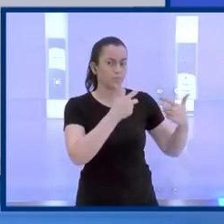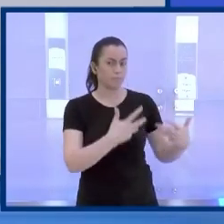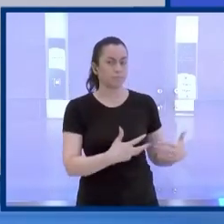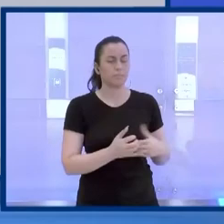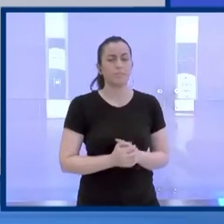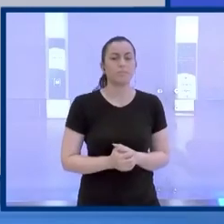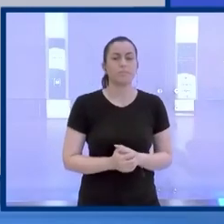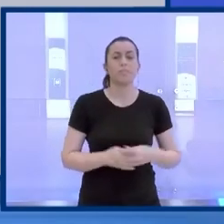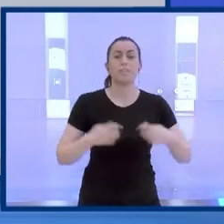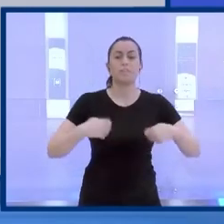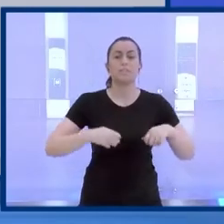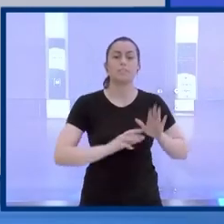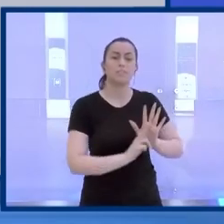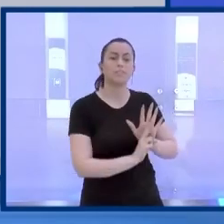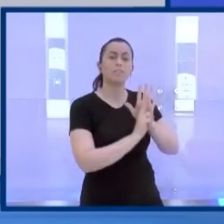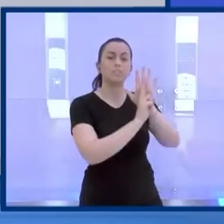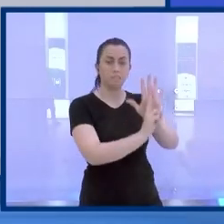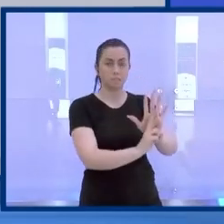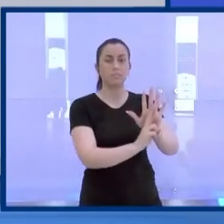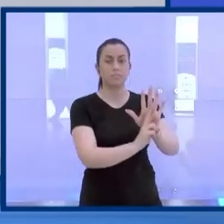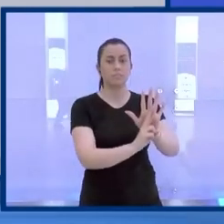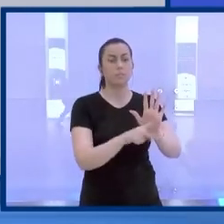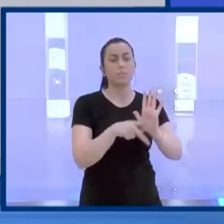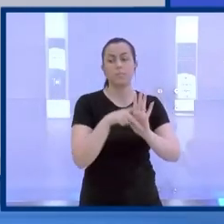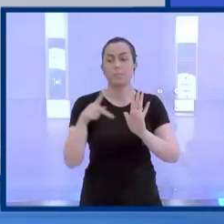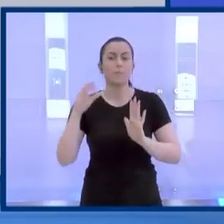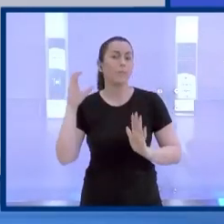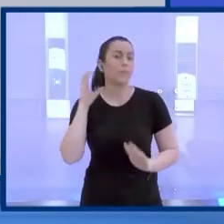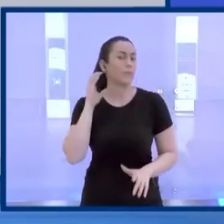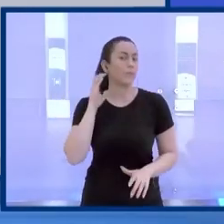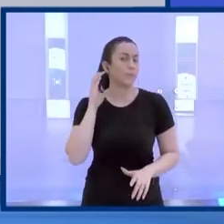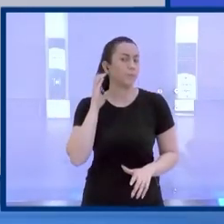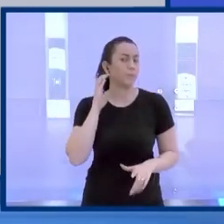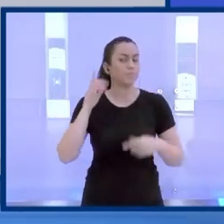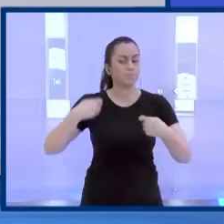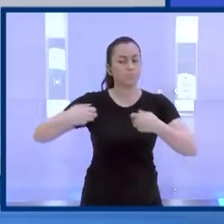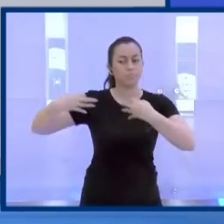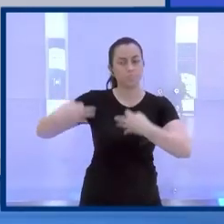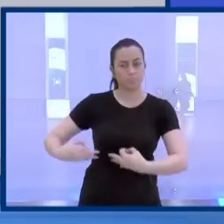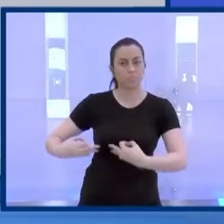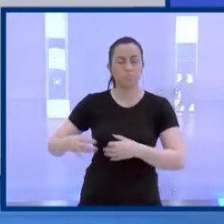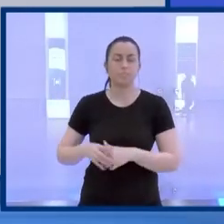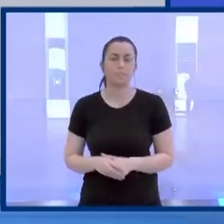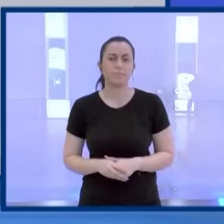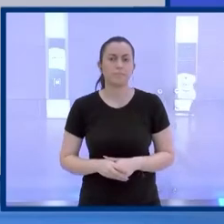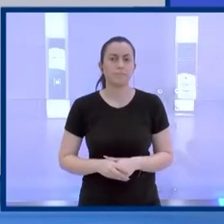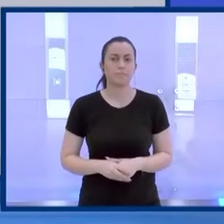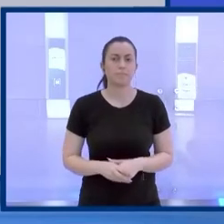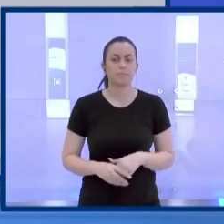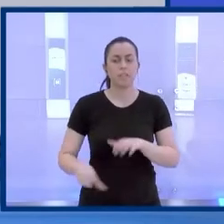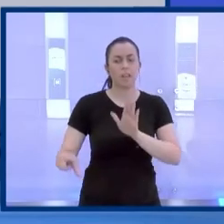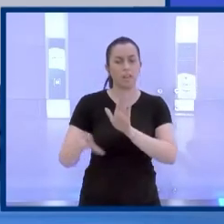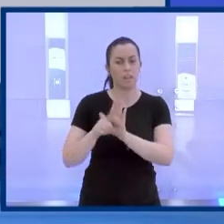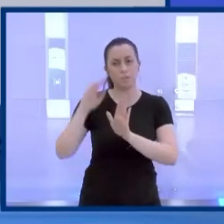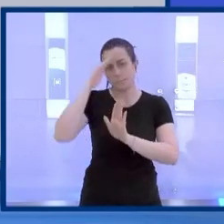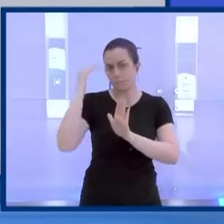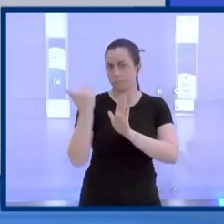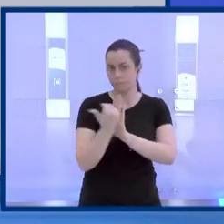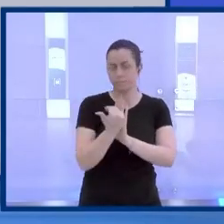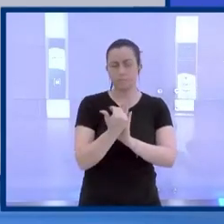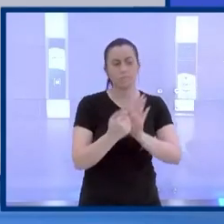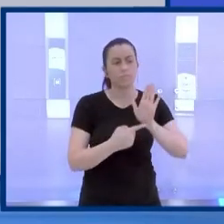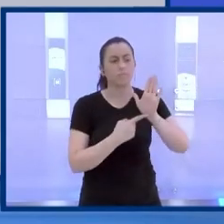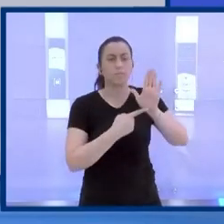proponentes deverão ser representadas por suas corretoras credenciadas. Ao início da sessão, a comissão de licitação apresentará